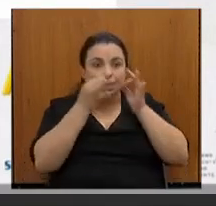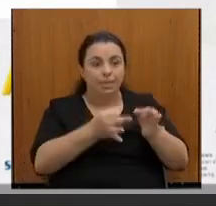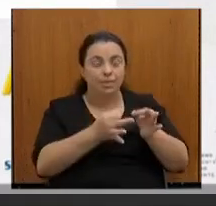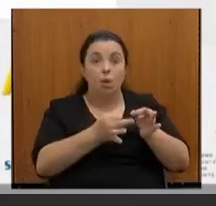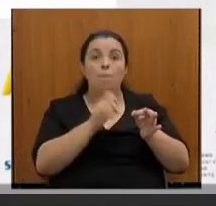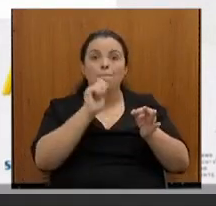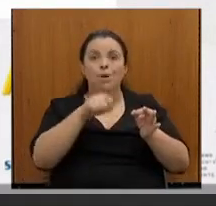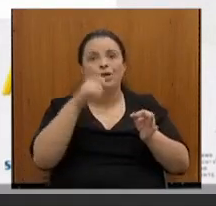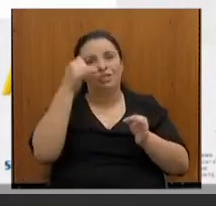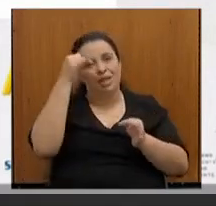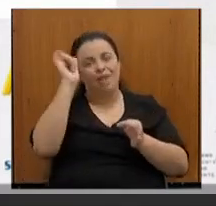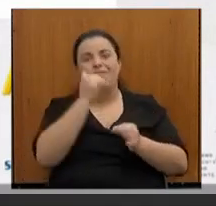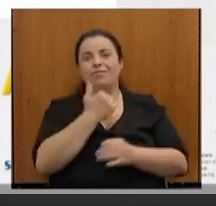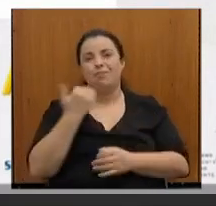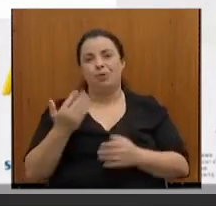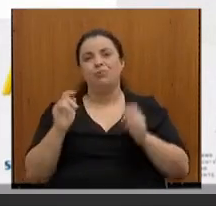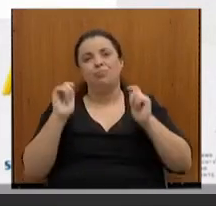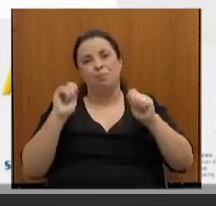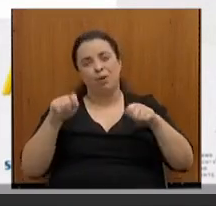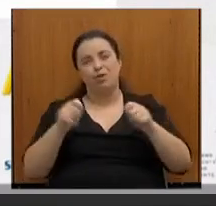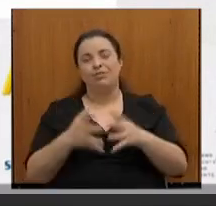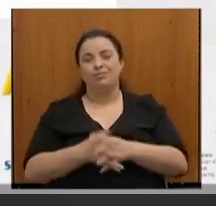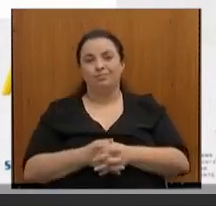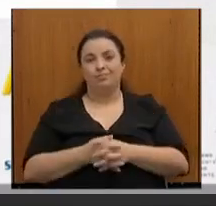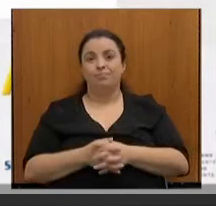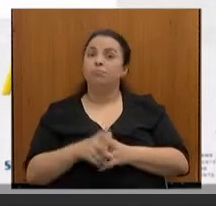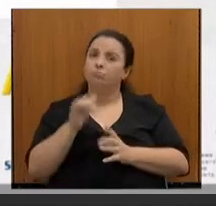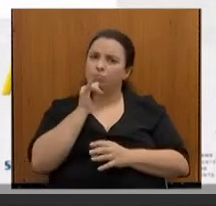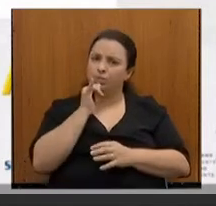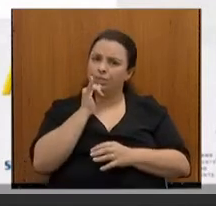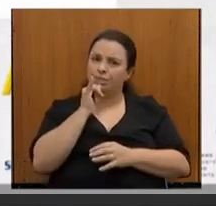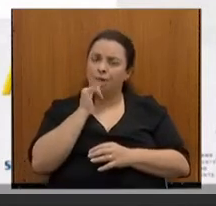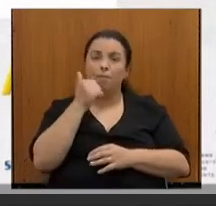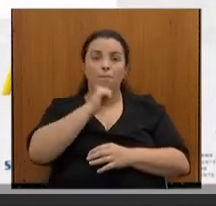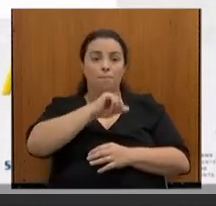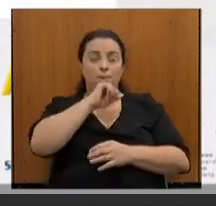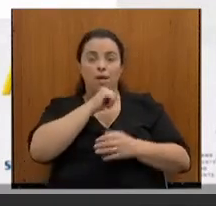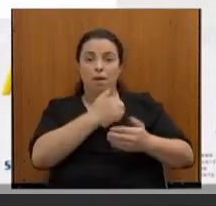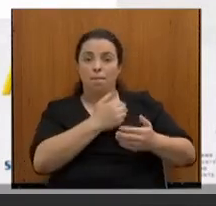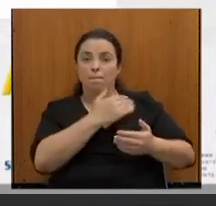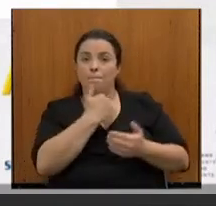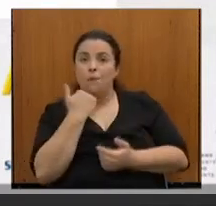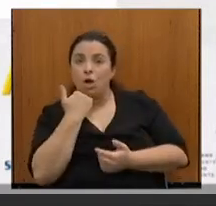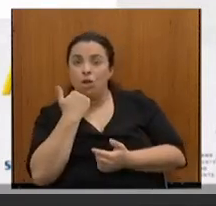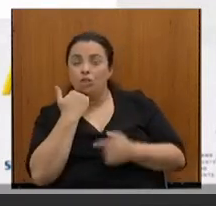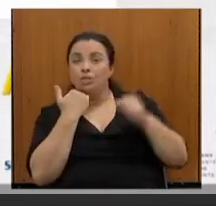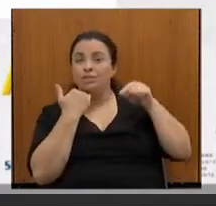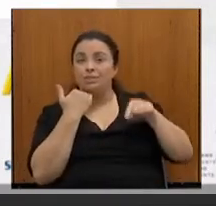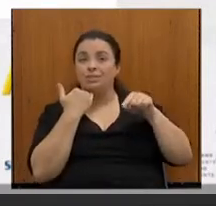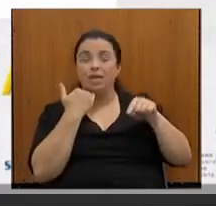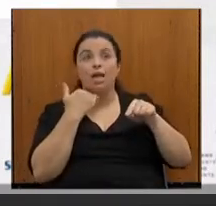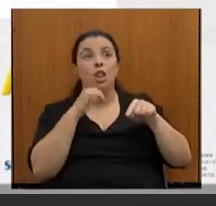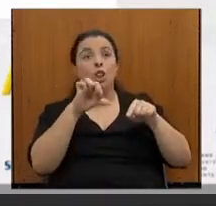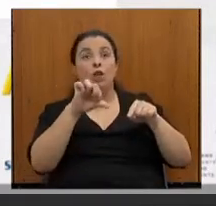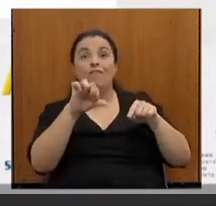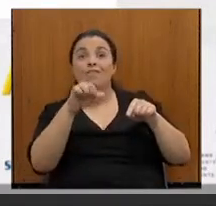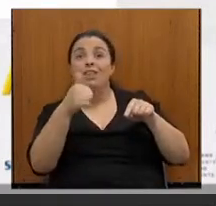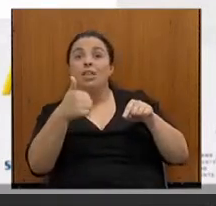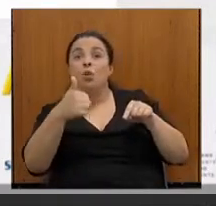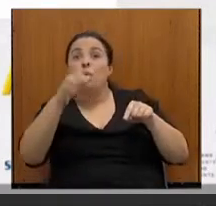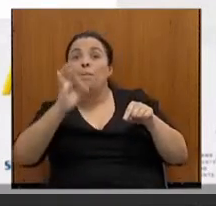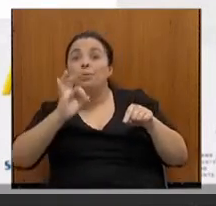tem que dentro da morte materna, 91% são potencialmente evitáveis,